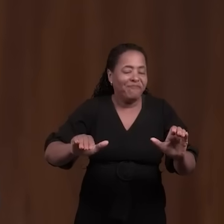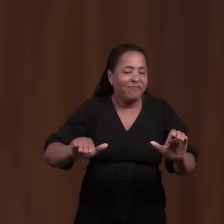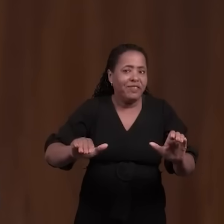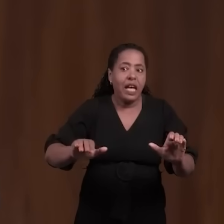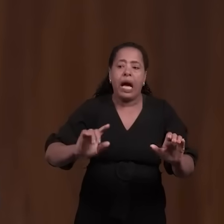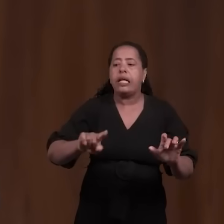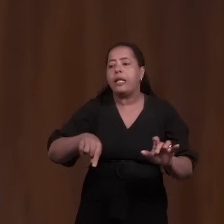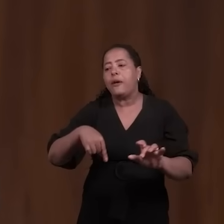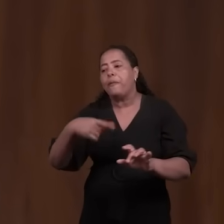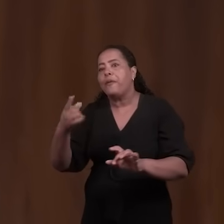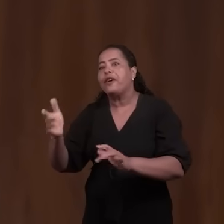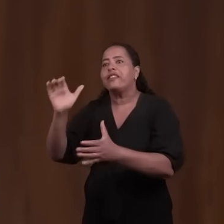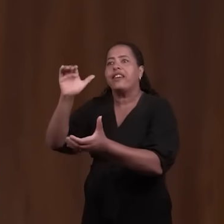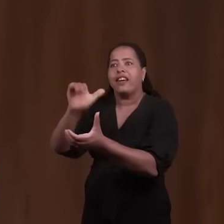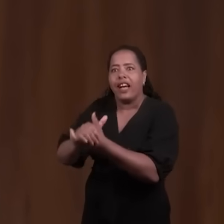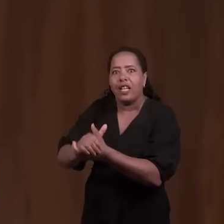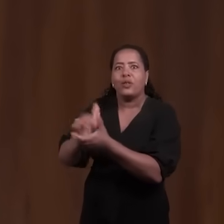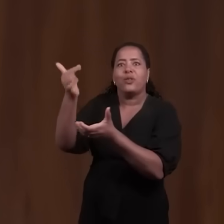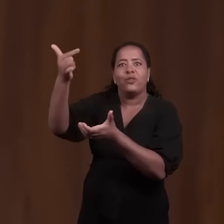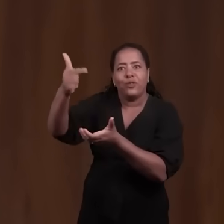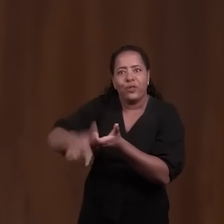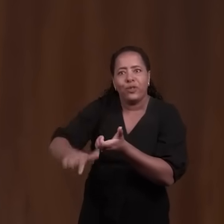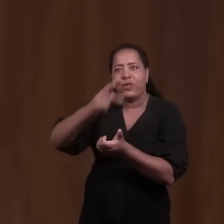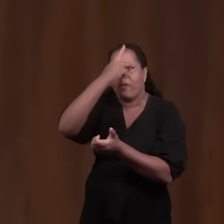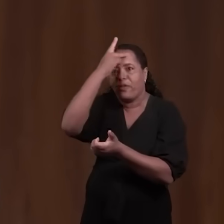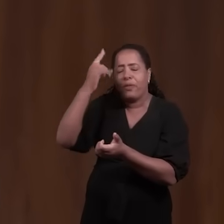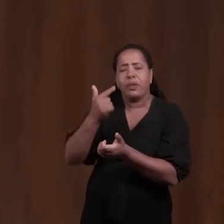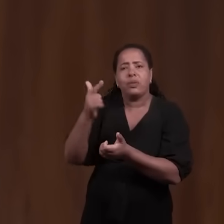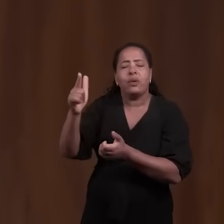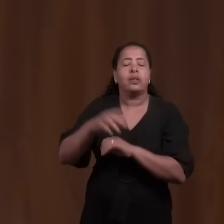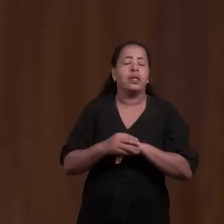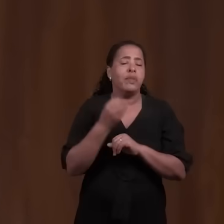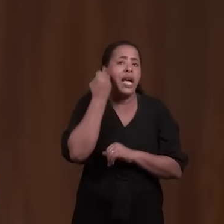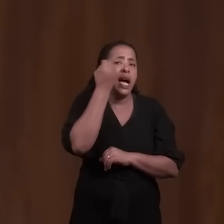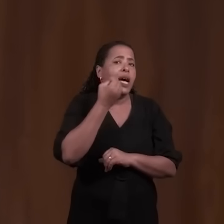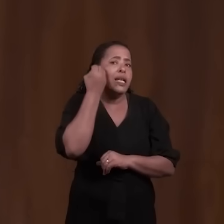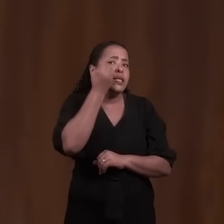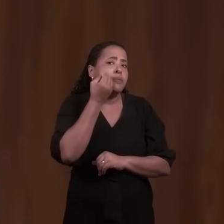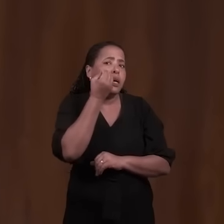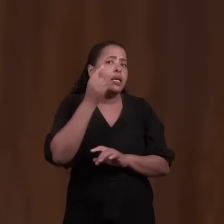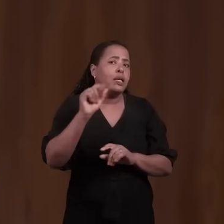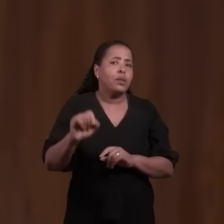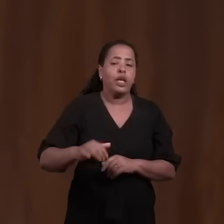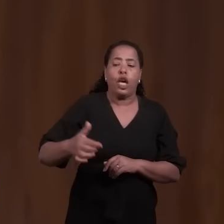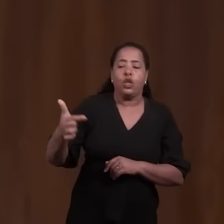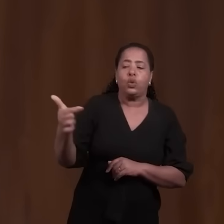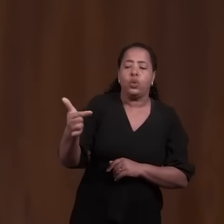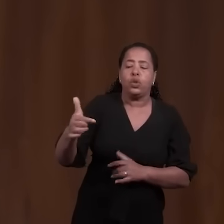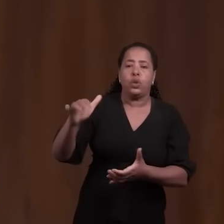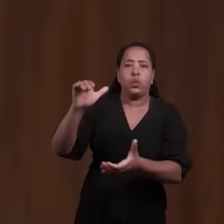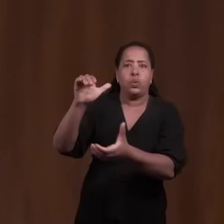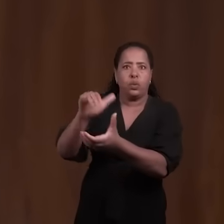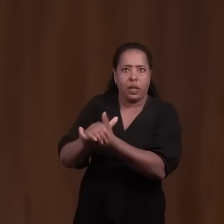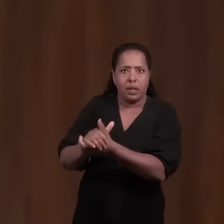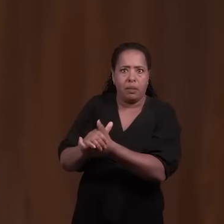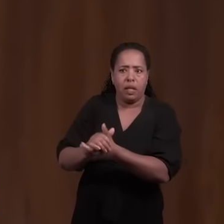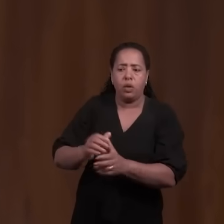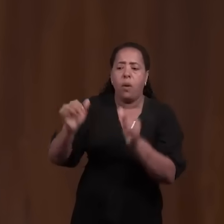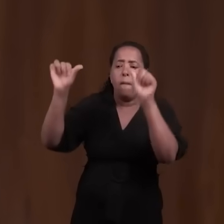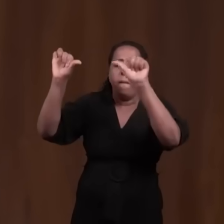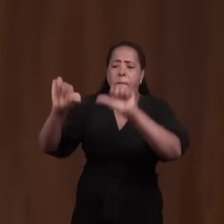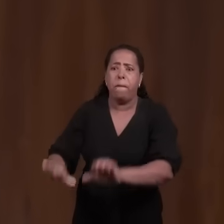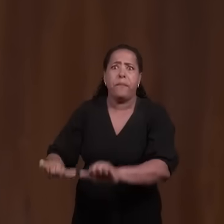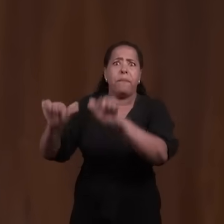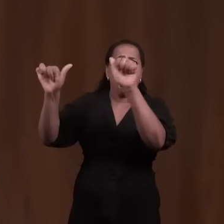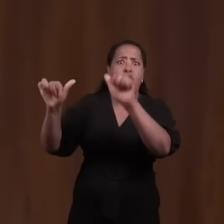né? E casou de novo com outra pessoa. A experiência dela mais tarde, o segundo casamento meu foi pior do que